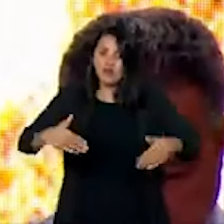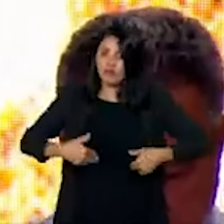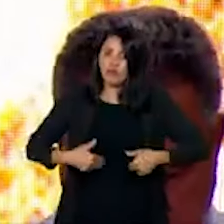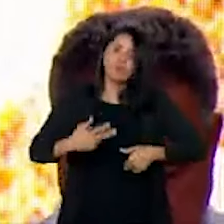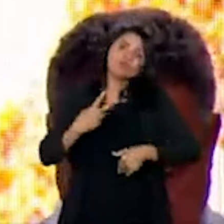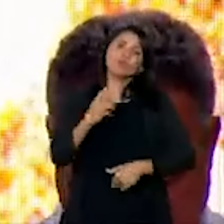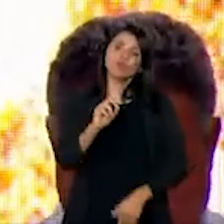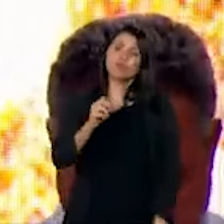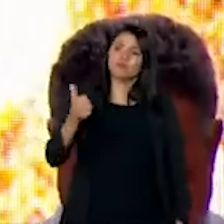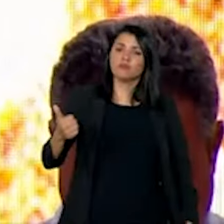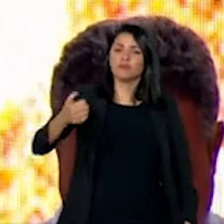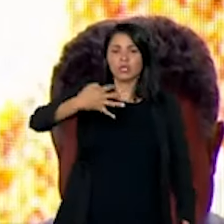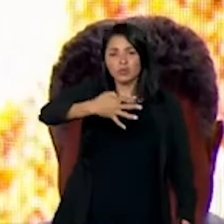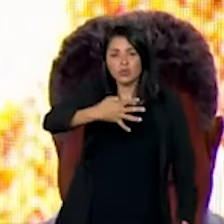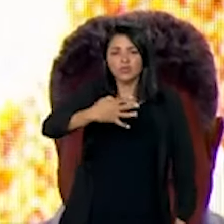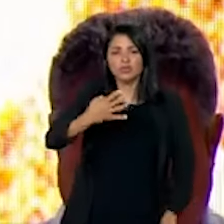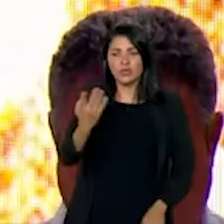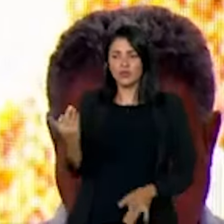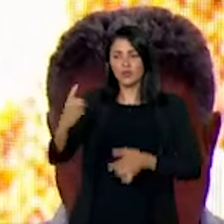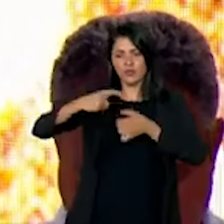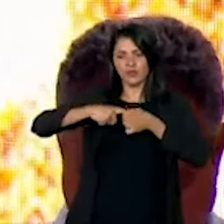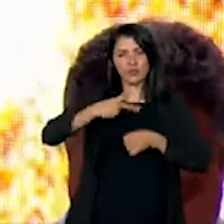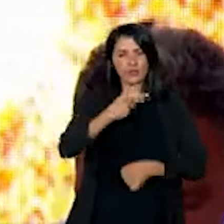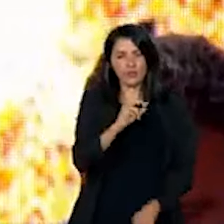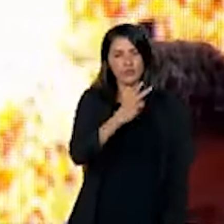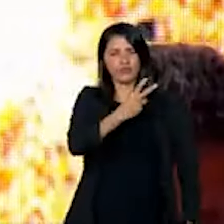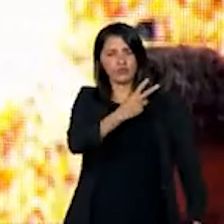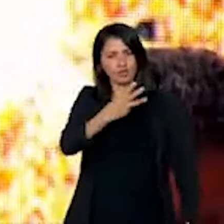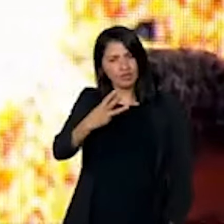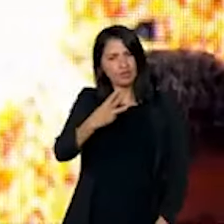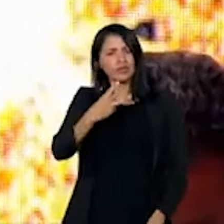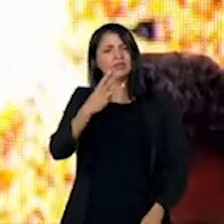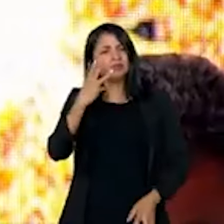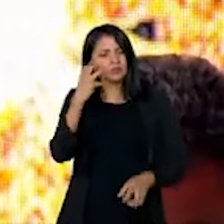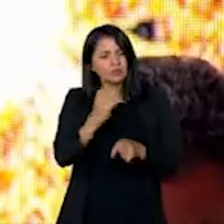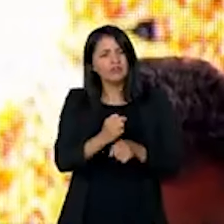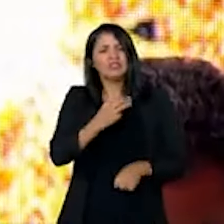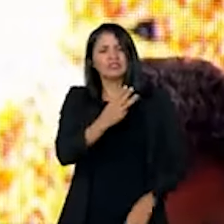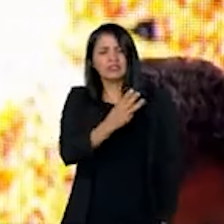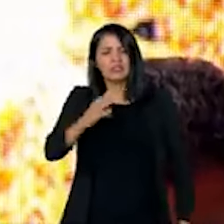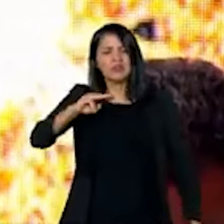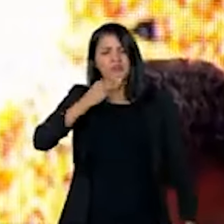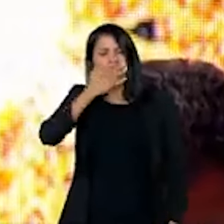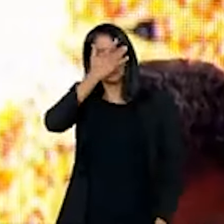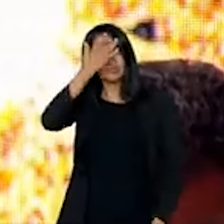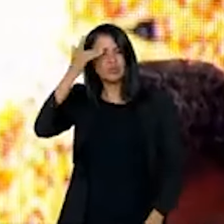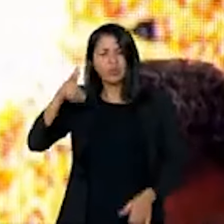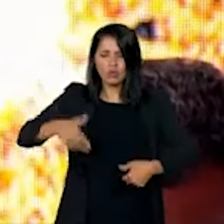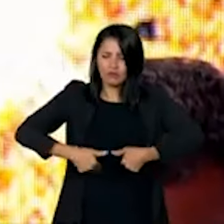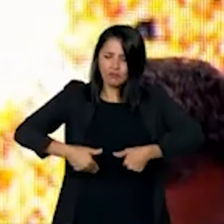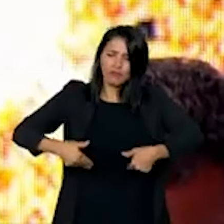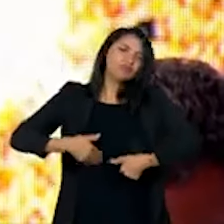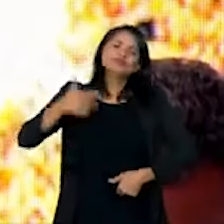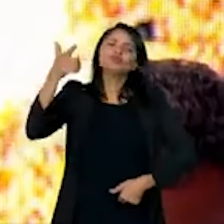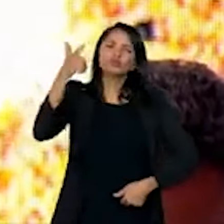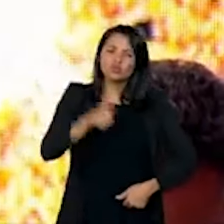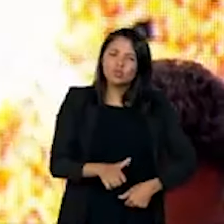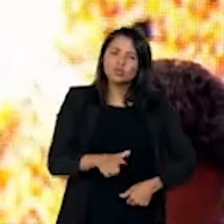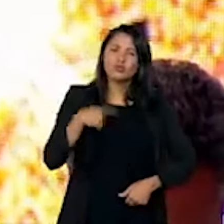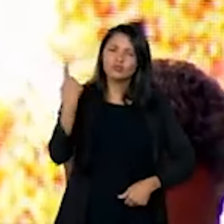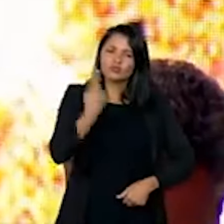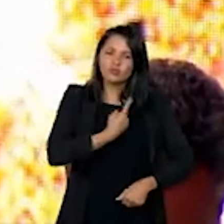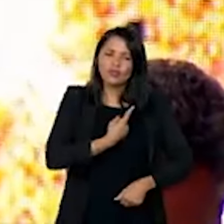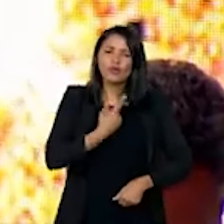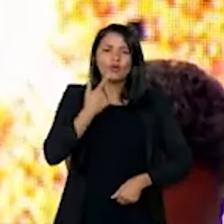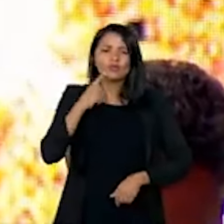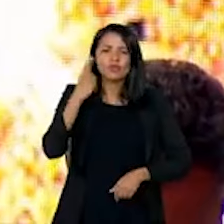em 2014. Quando eu votei em 2023, tinha 33 milhões de pessoas passando fome outra vez. E nós,